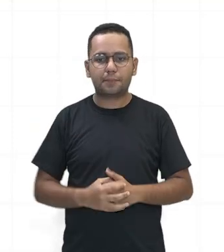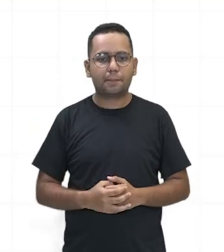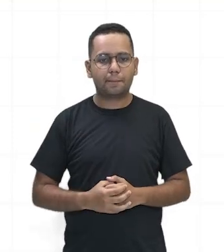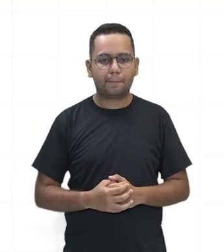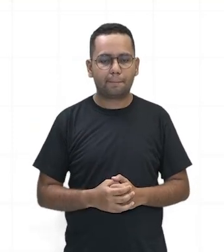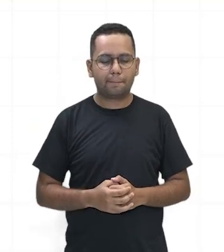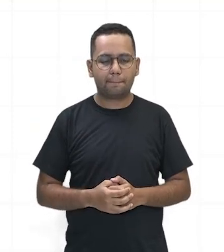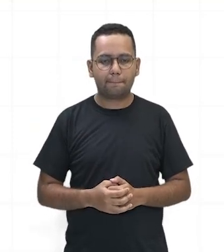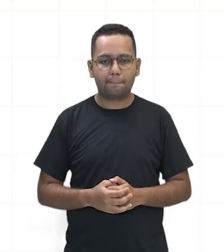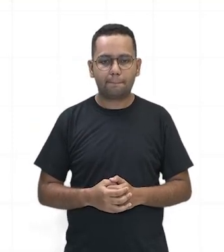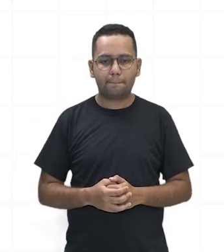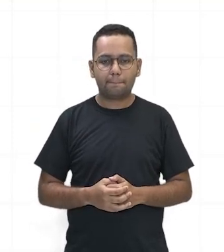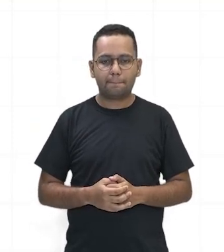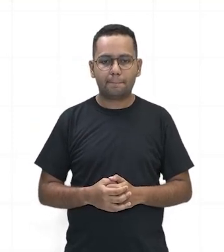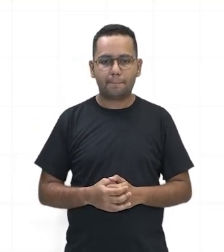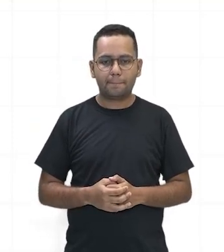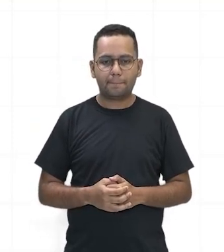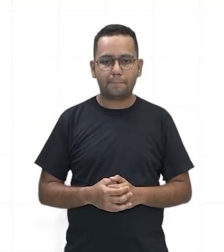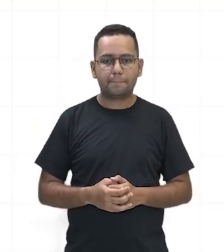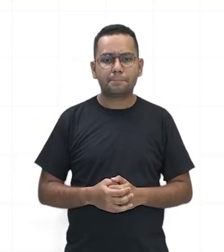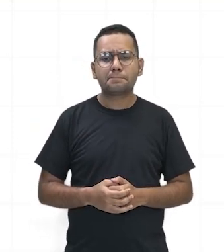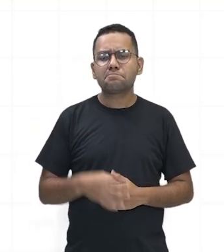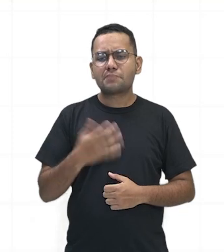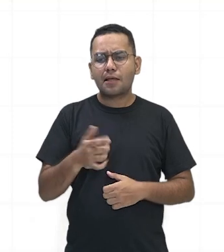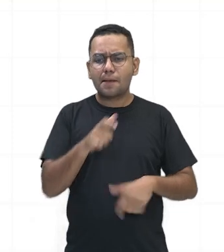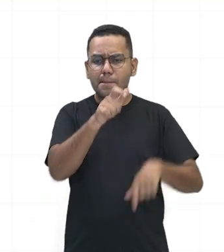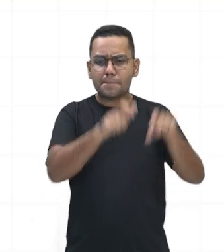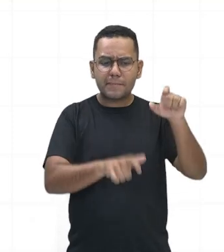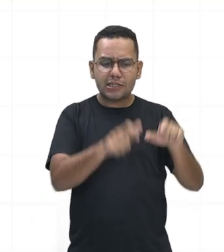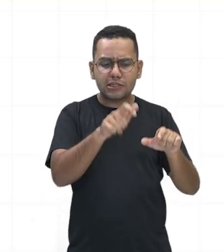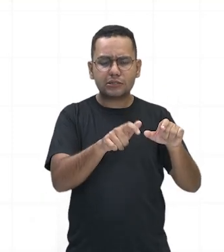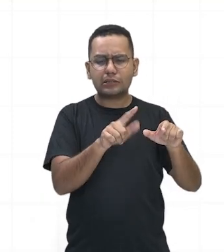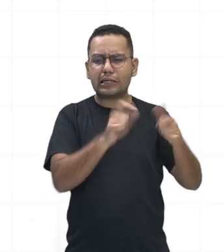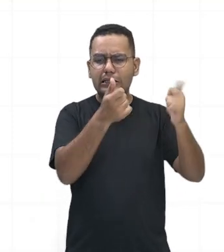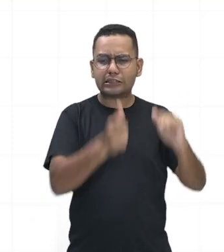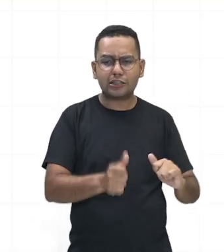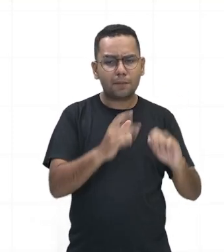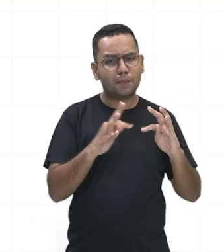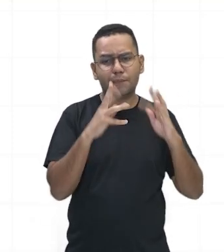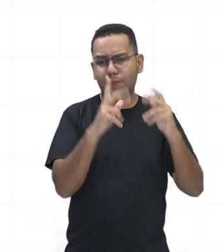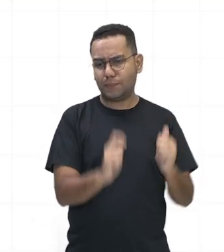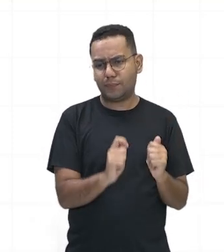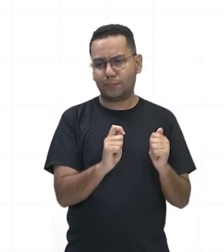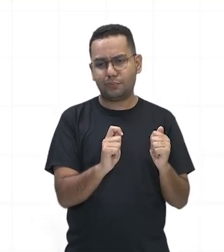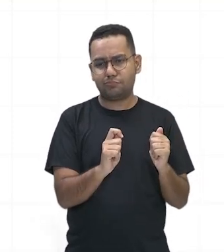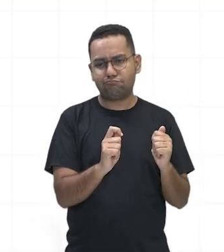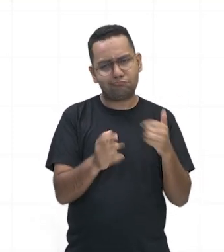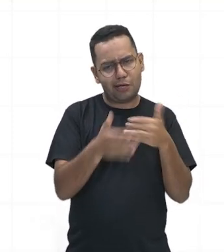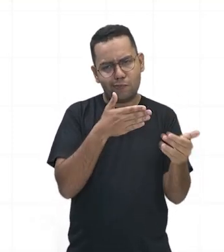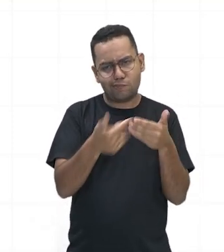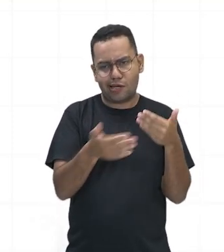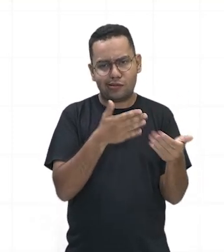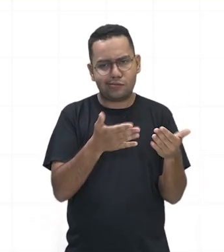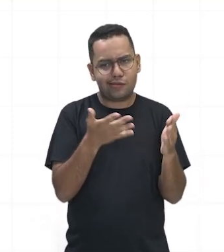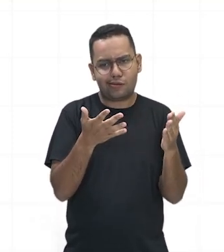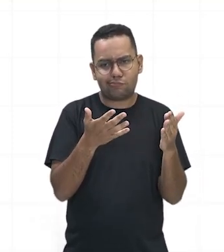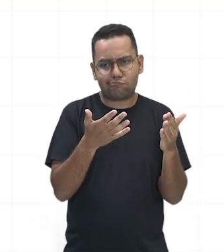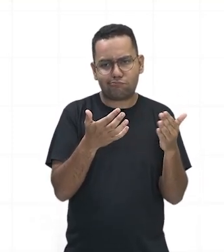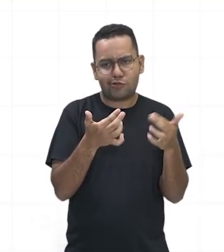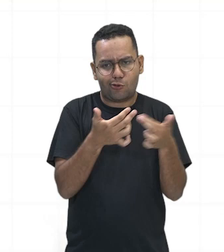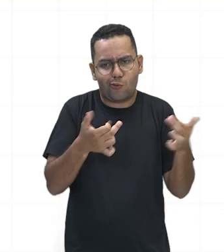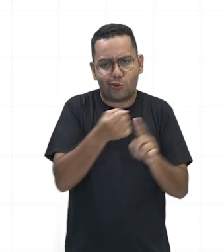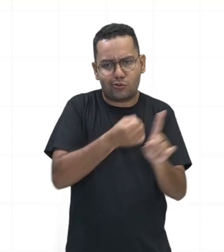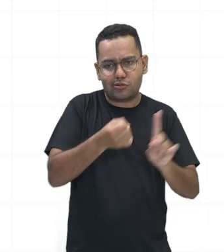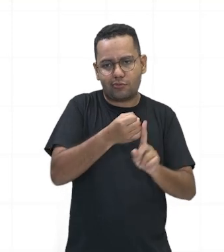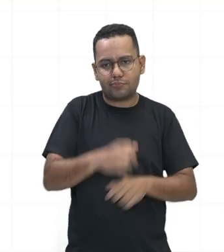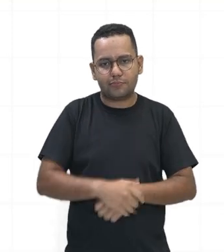é considerada por inteiro, independente do seu status social. O meio ambiente hoje, ele é